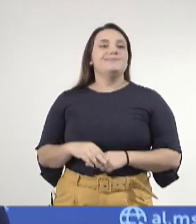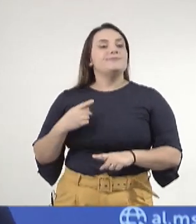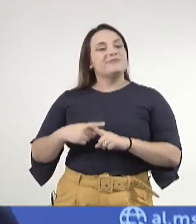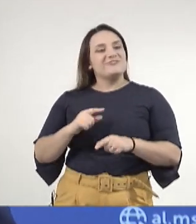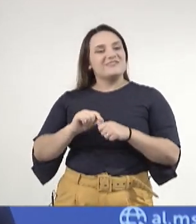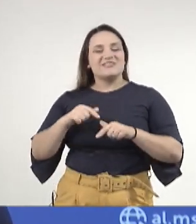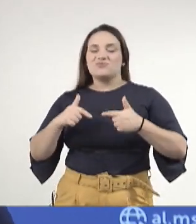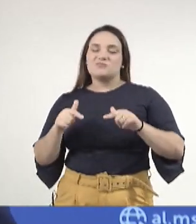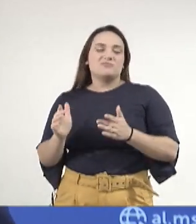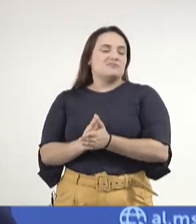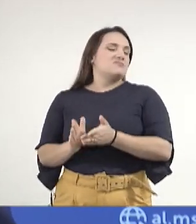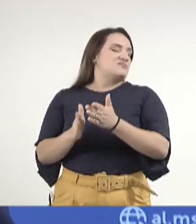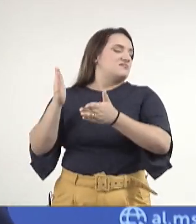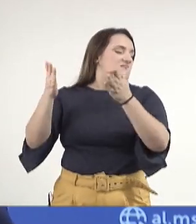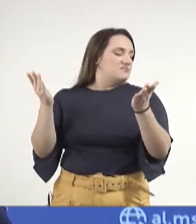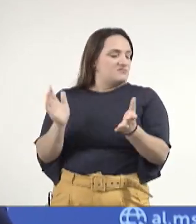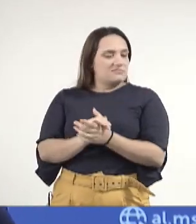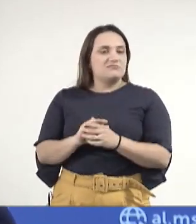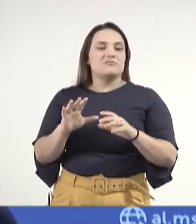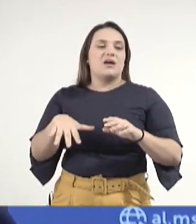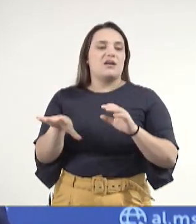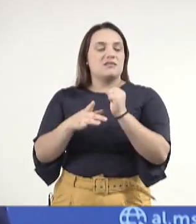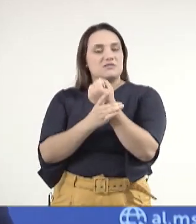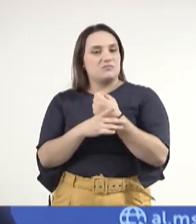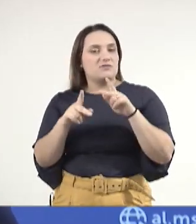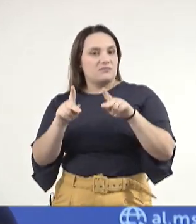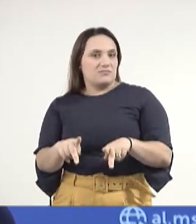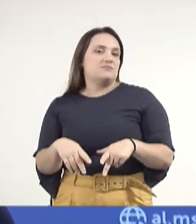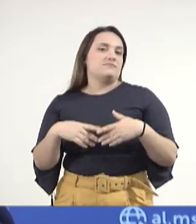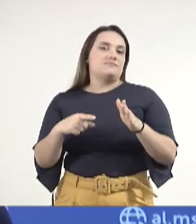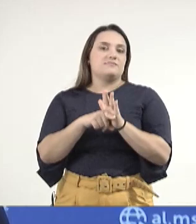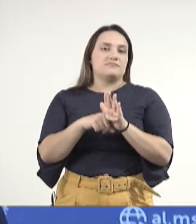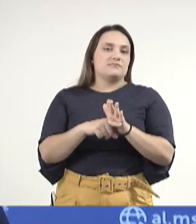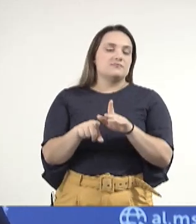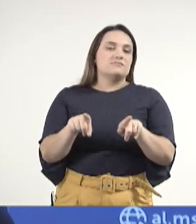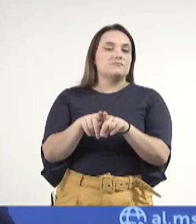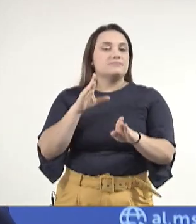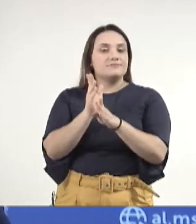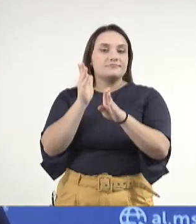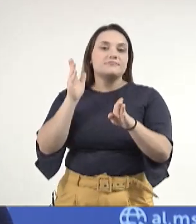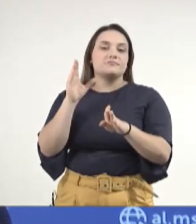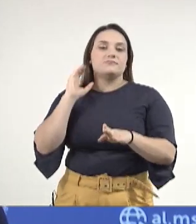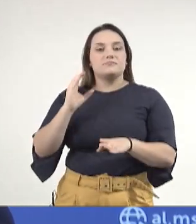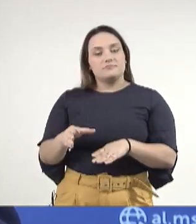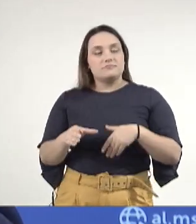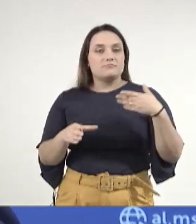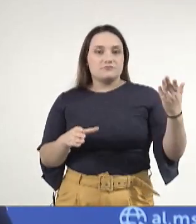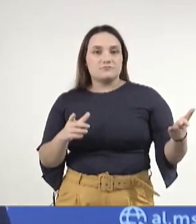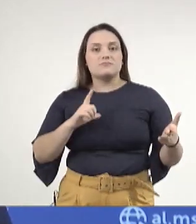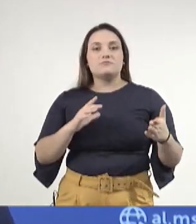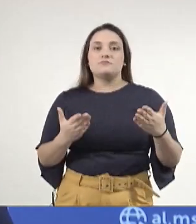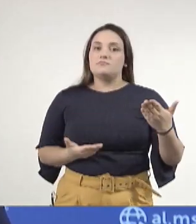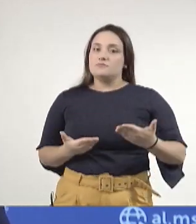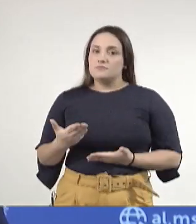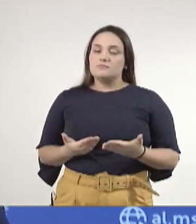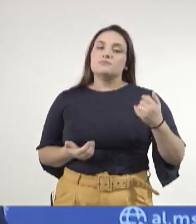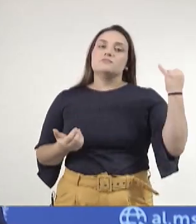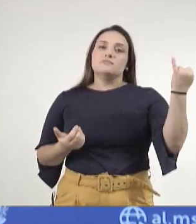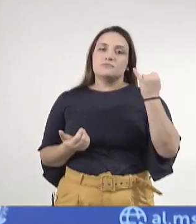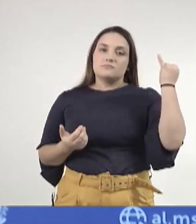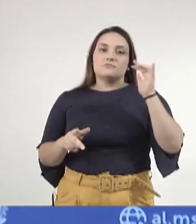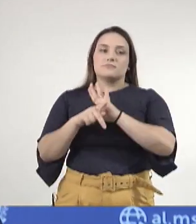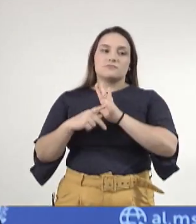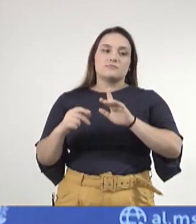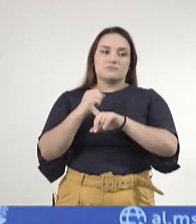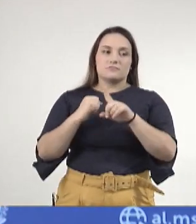fazem um trabalho extraordinário na segurança pública, toda a investigação, na resolução dos crimes. Então ele presta um serviço extremamente relevante para